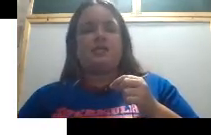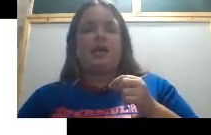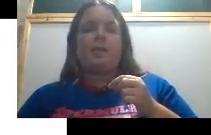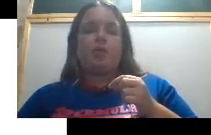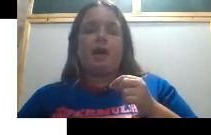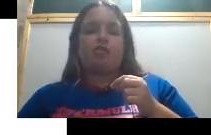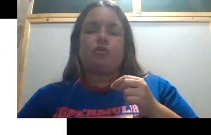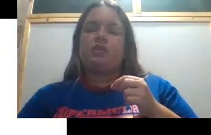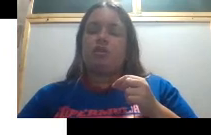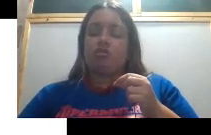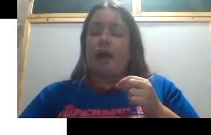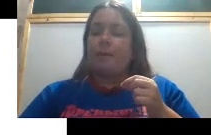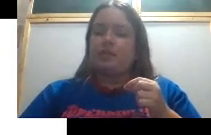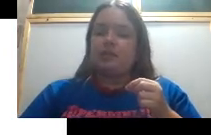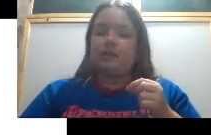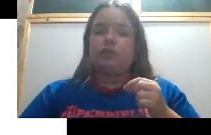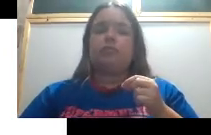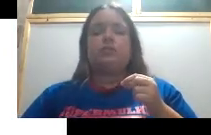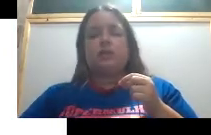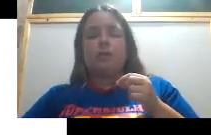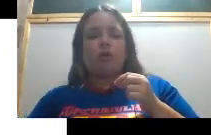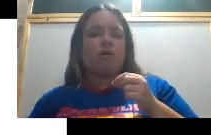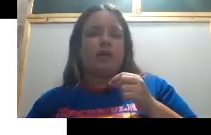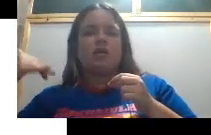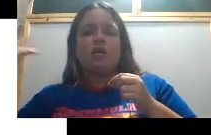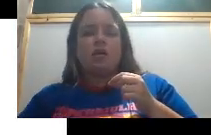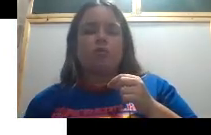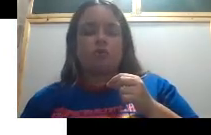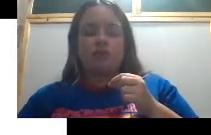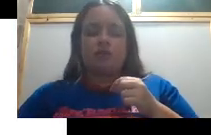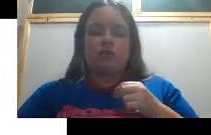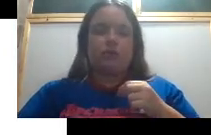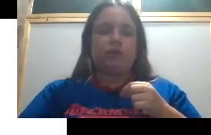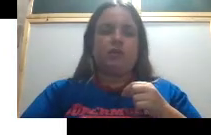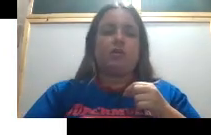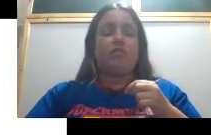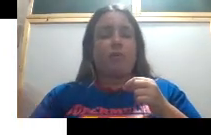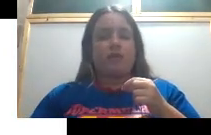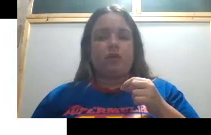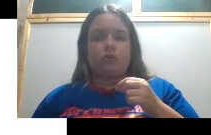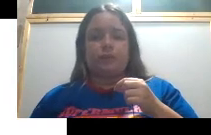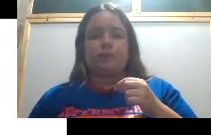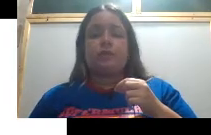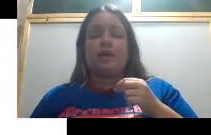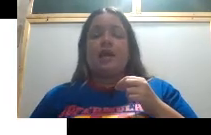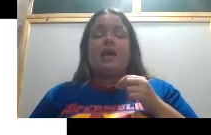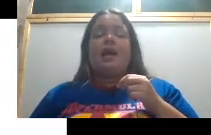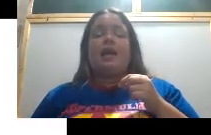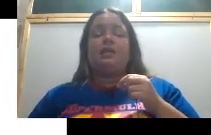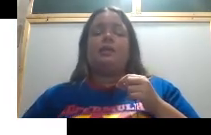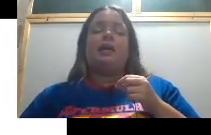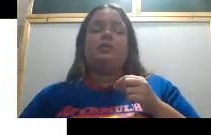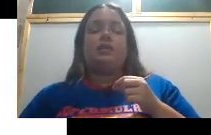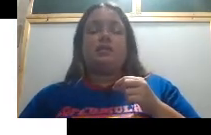ela assim a meio-mastro está representando e morreu alguém muito conhecido uma forma de luta